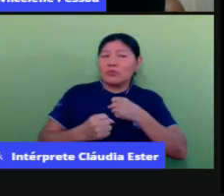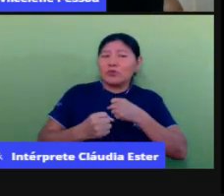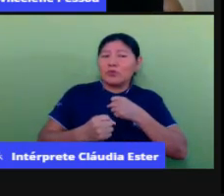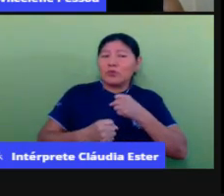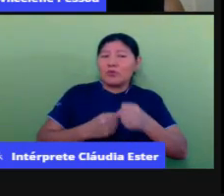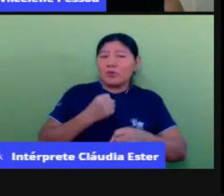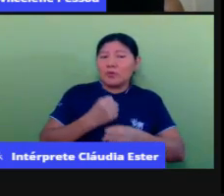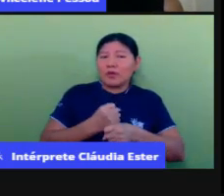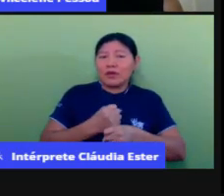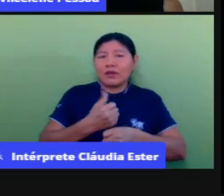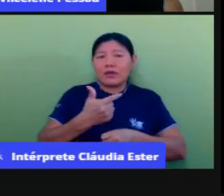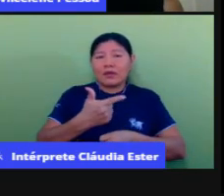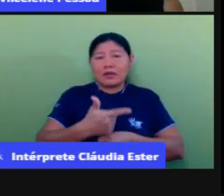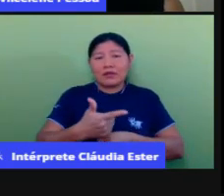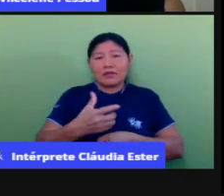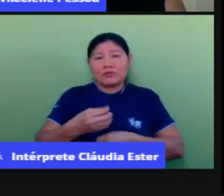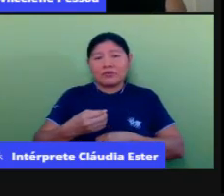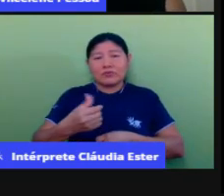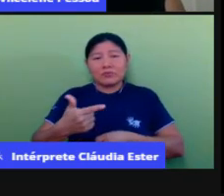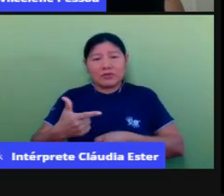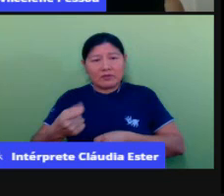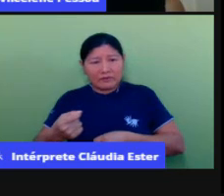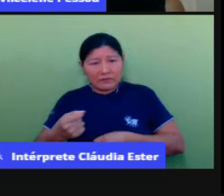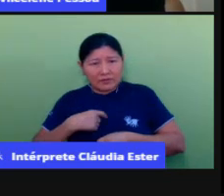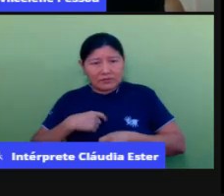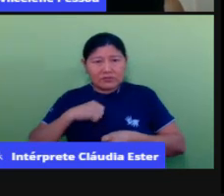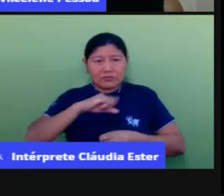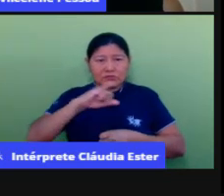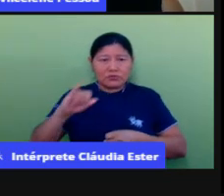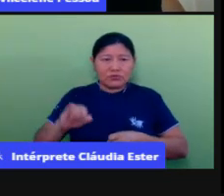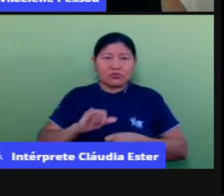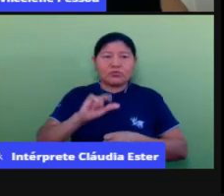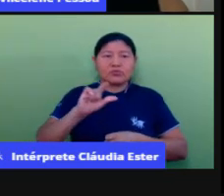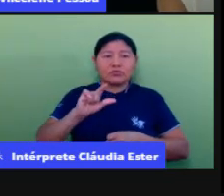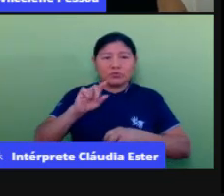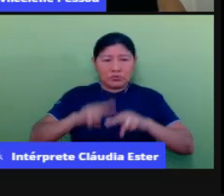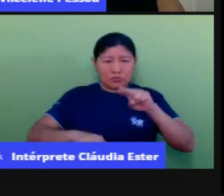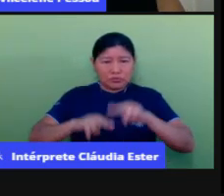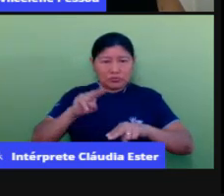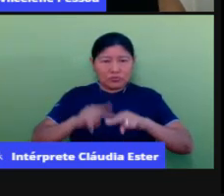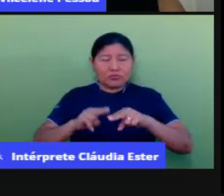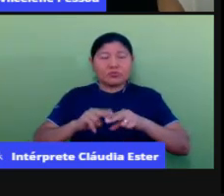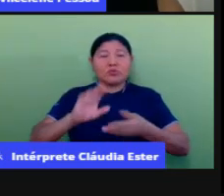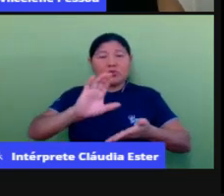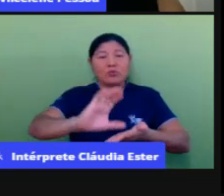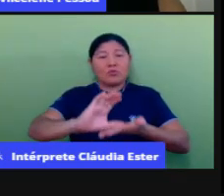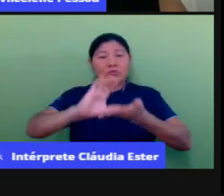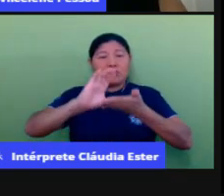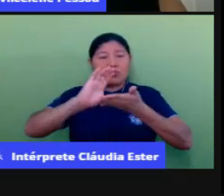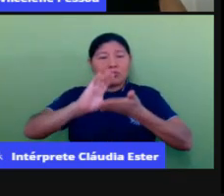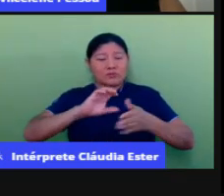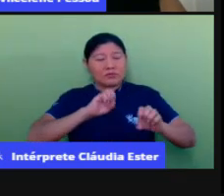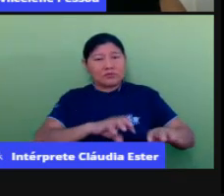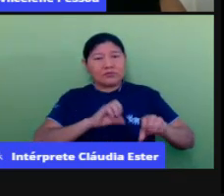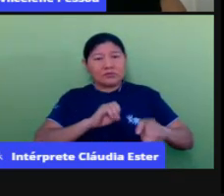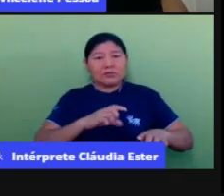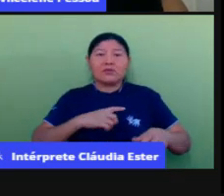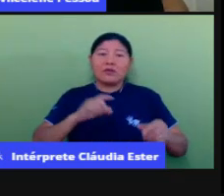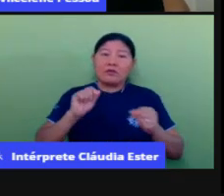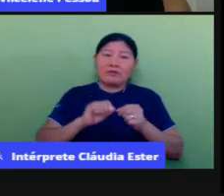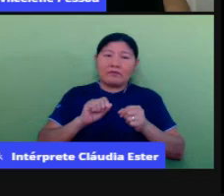passado, né, dia 3 de junho de 2020, o Conselho Municipal de Educação aprovou o parecer 40,